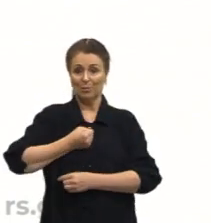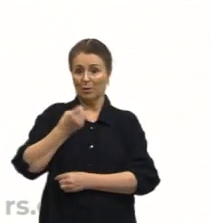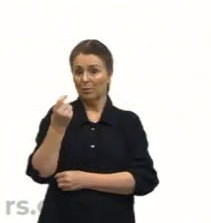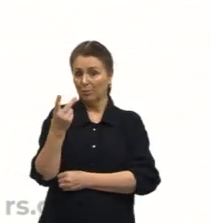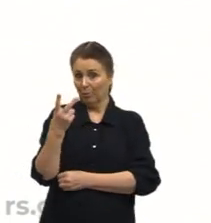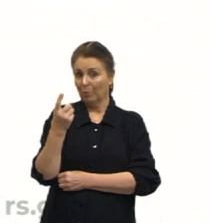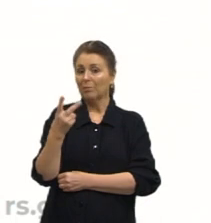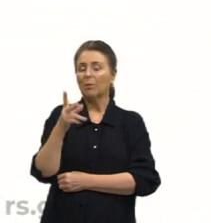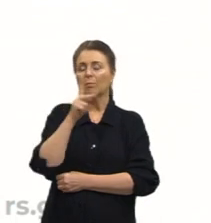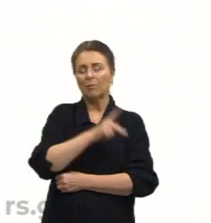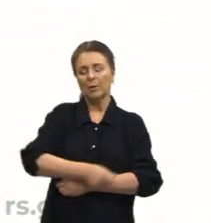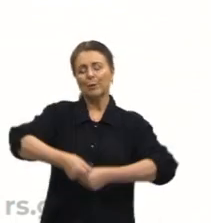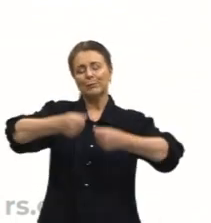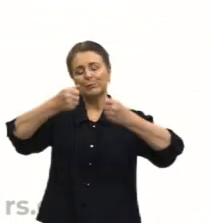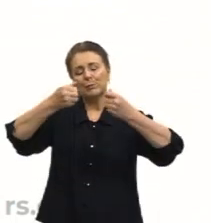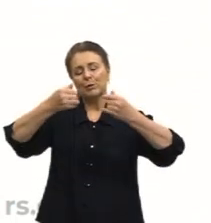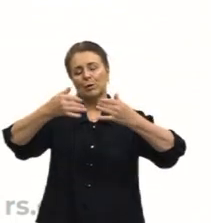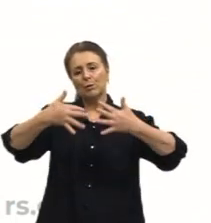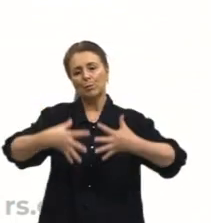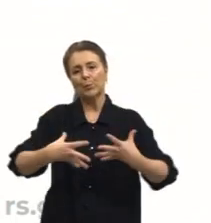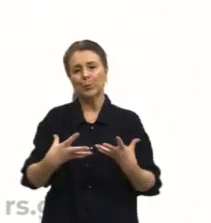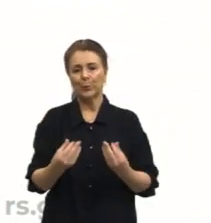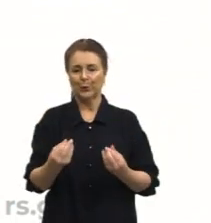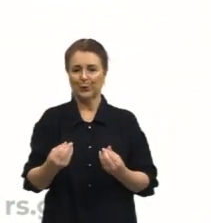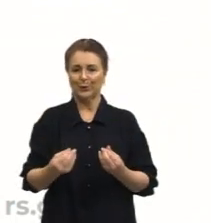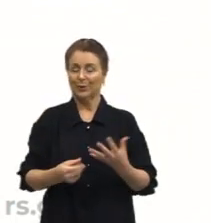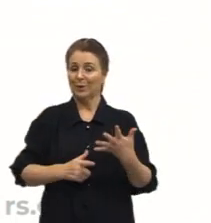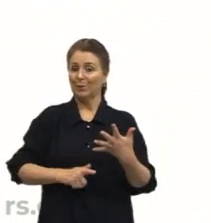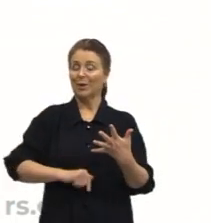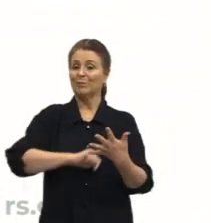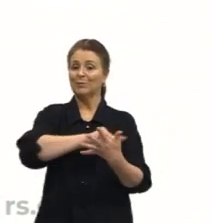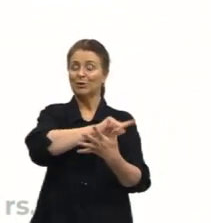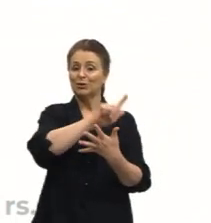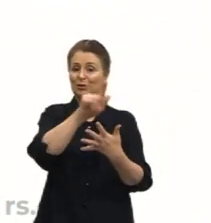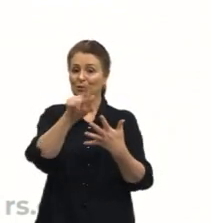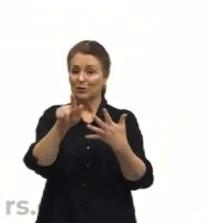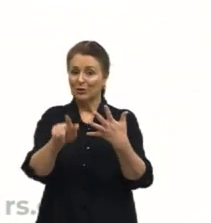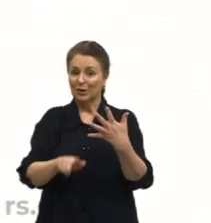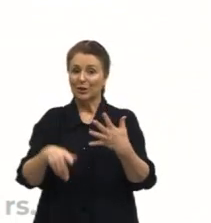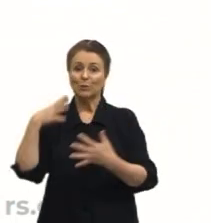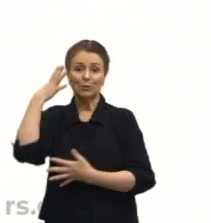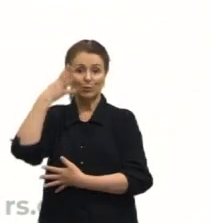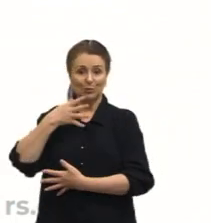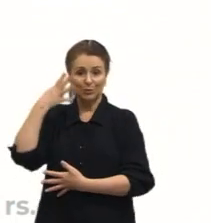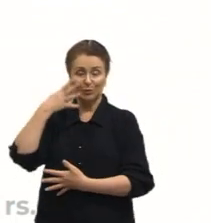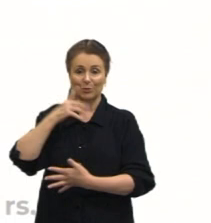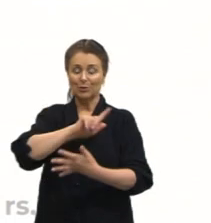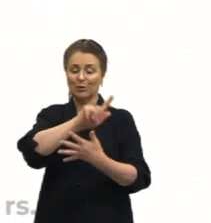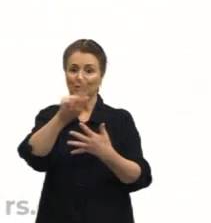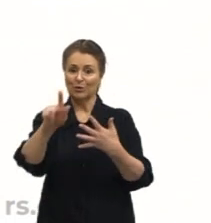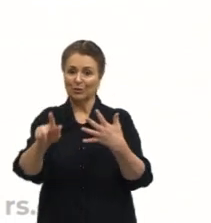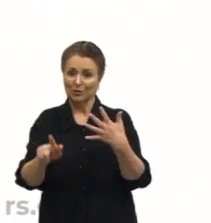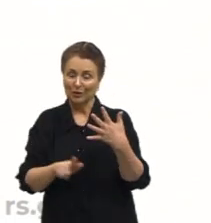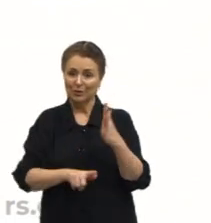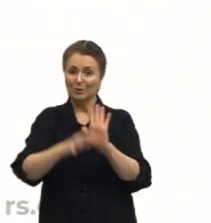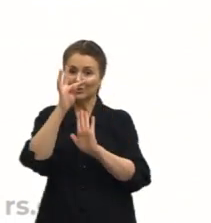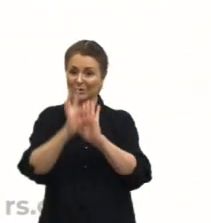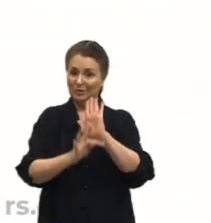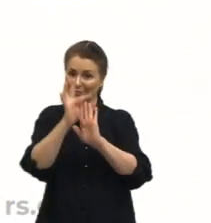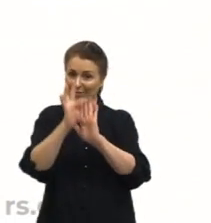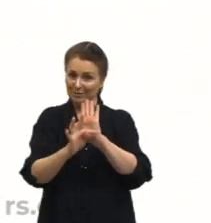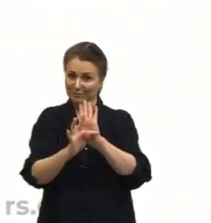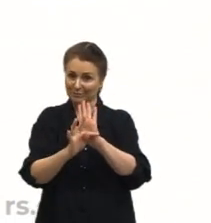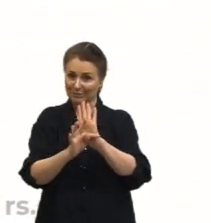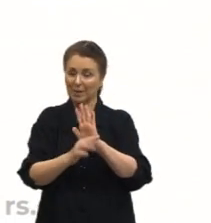de me ouvir falar que a nossa aula sobre gêneros do discurso gênero textuais Lembrando que gêneros do discurso gêneros